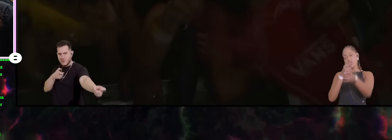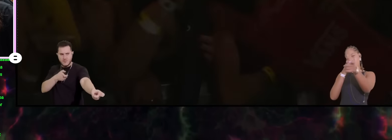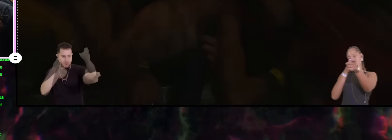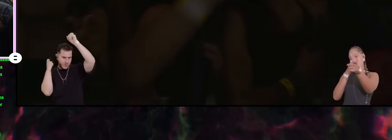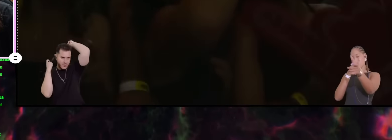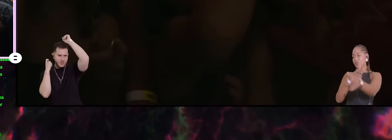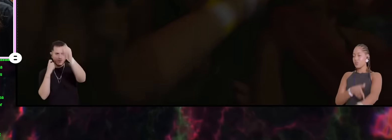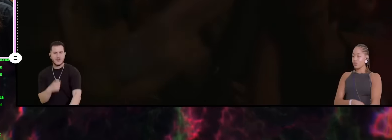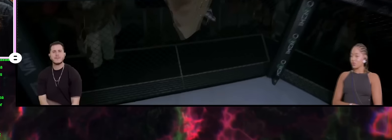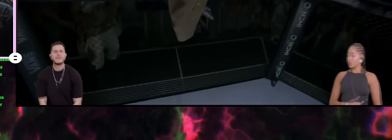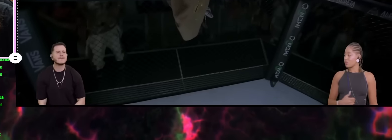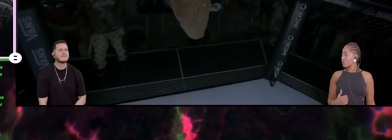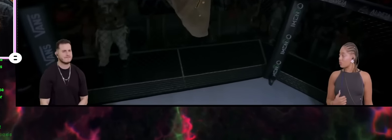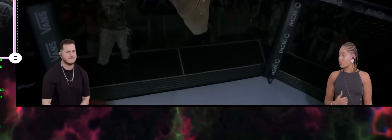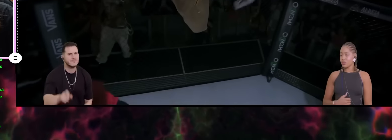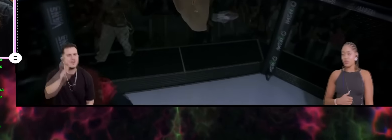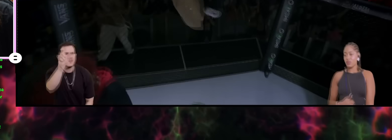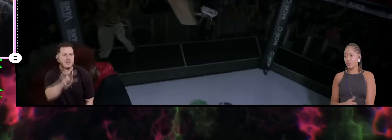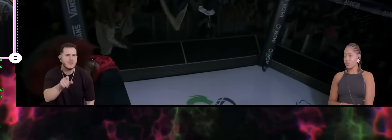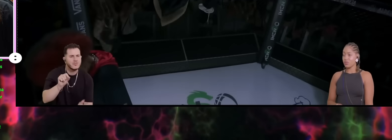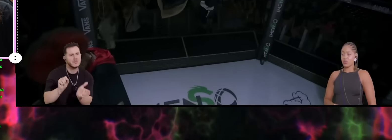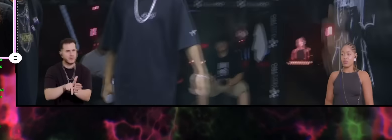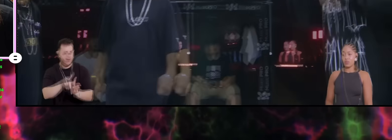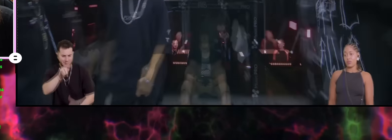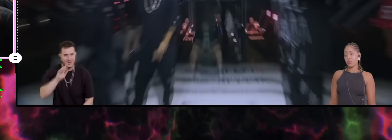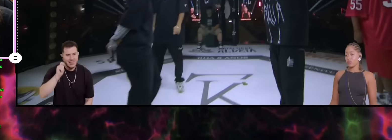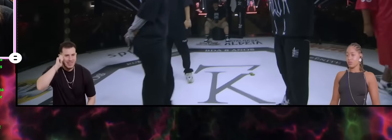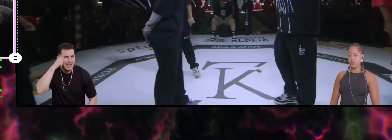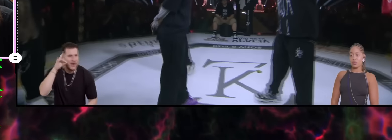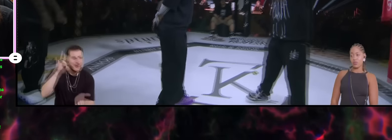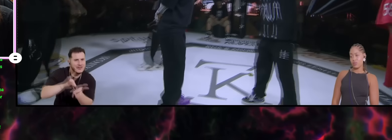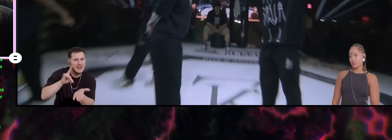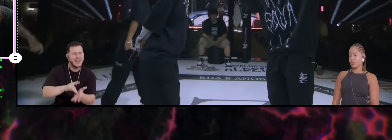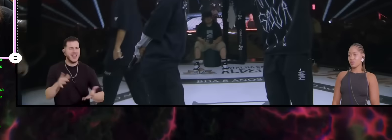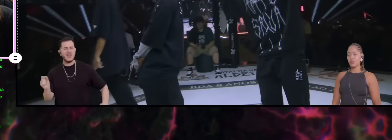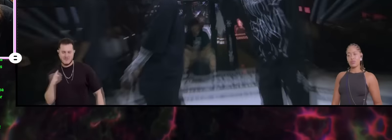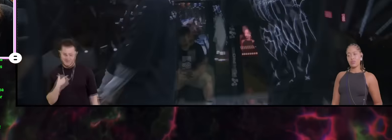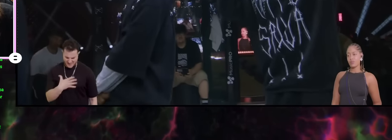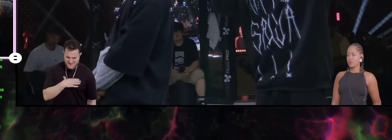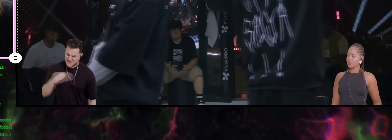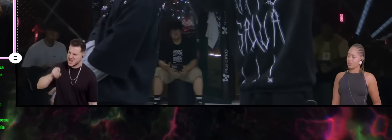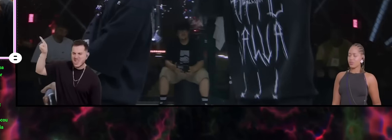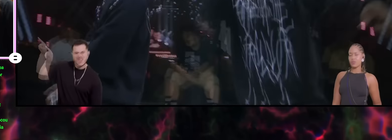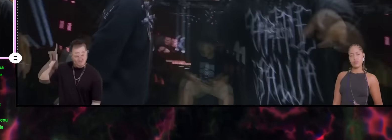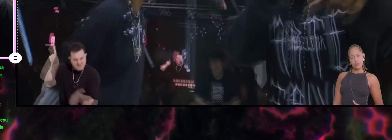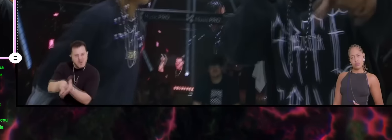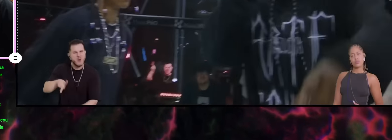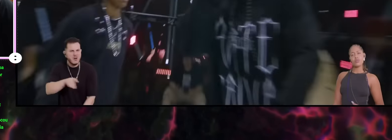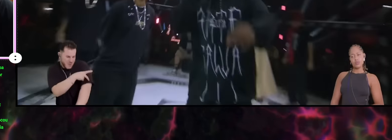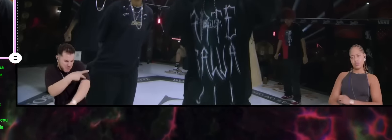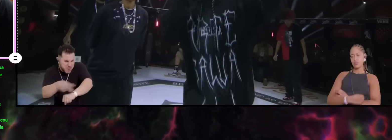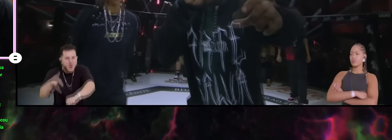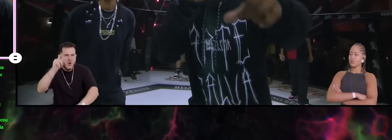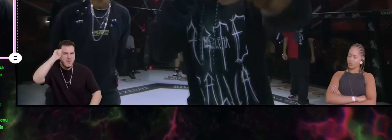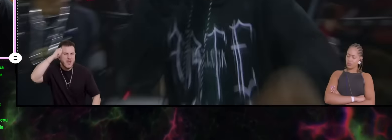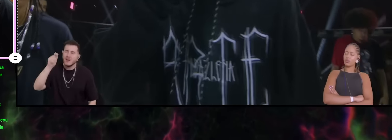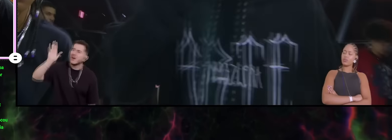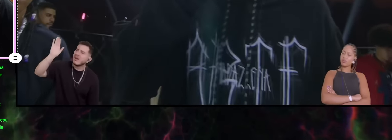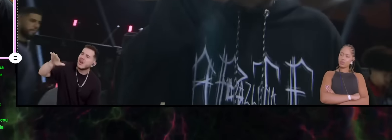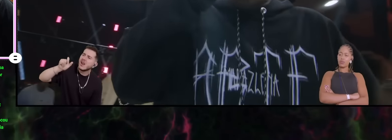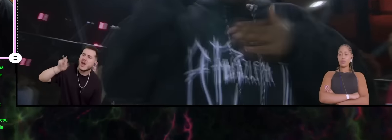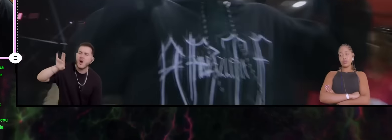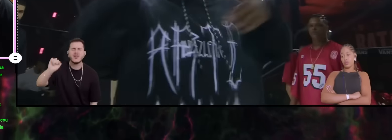E pro grafite também, o grafite é bom. Negona de verdade é minha filha que tá lá em casa. E aí, Lauren, papai te ama,